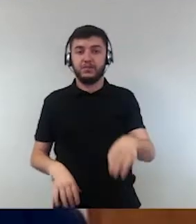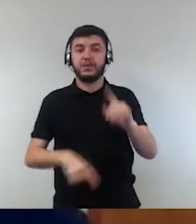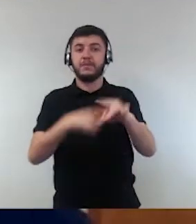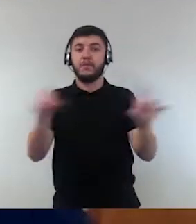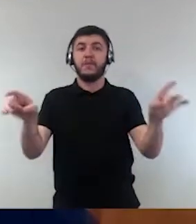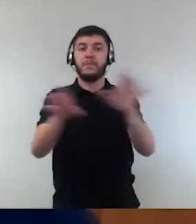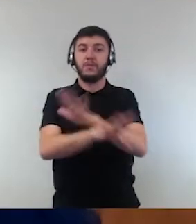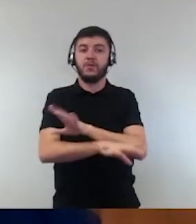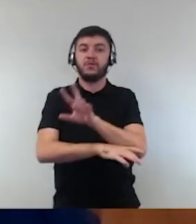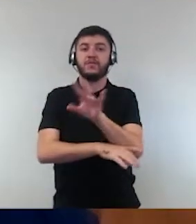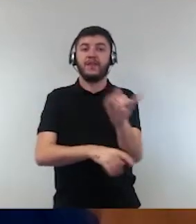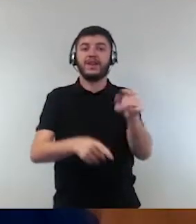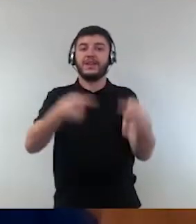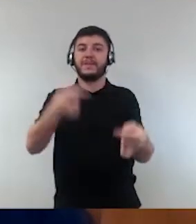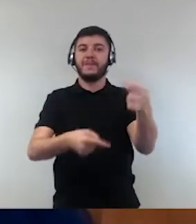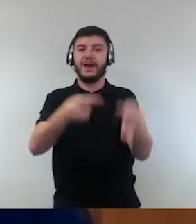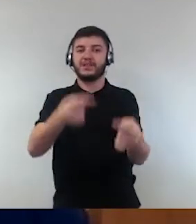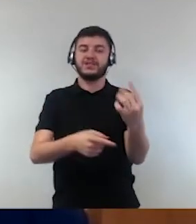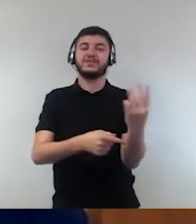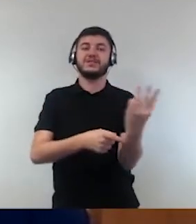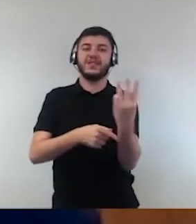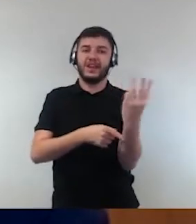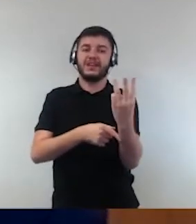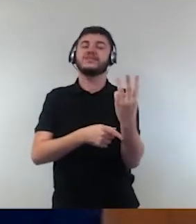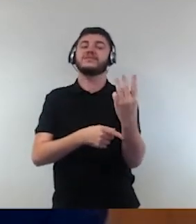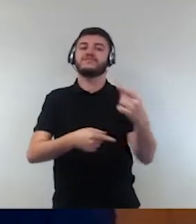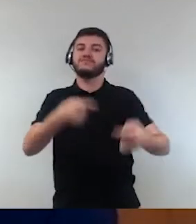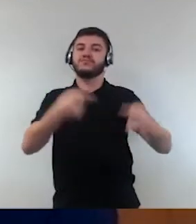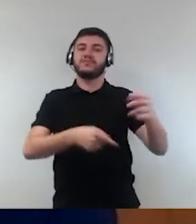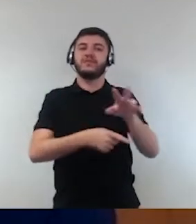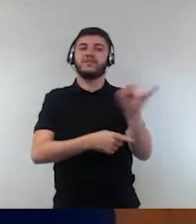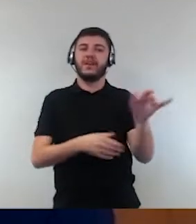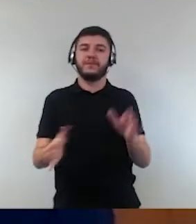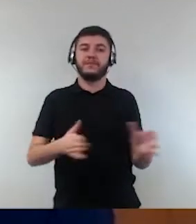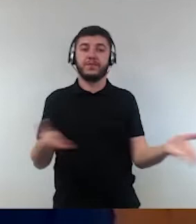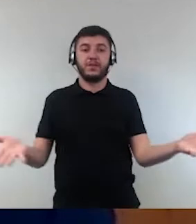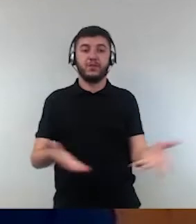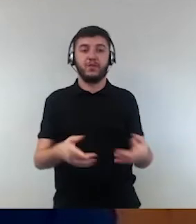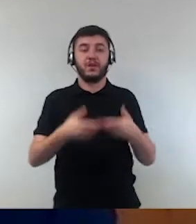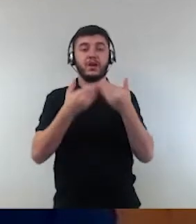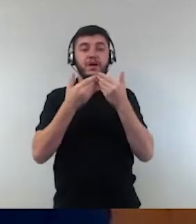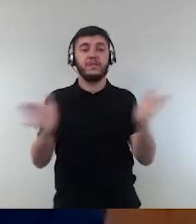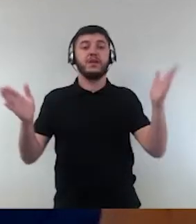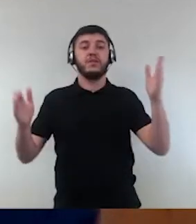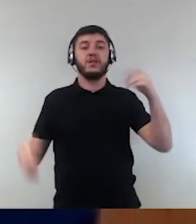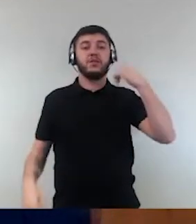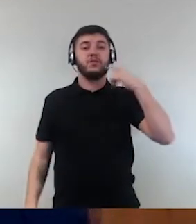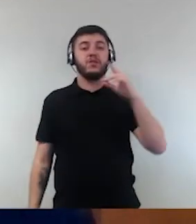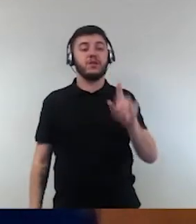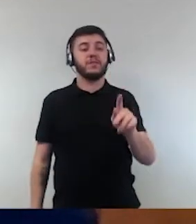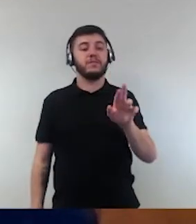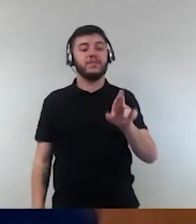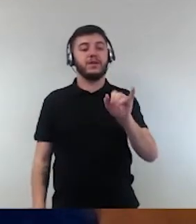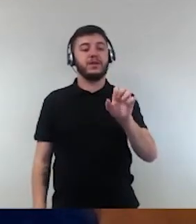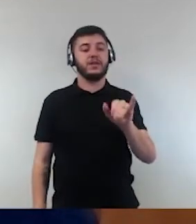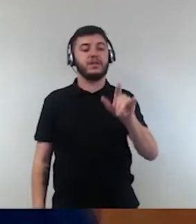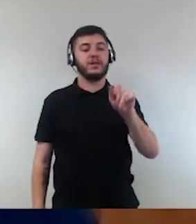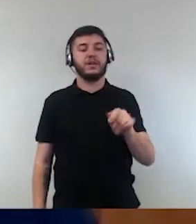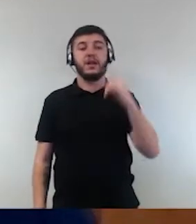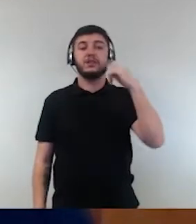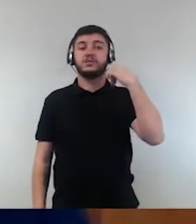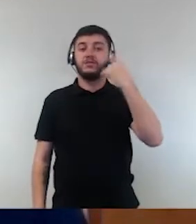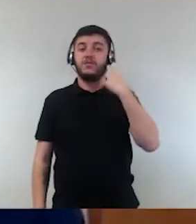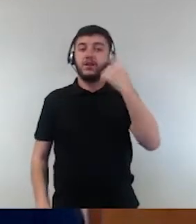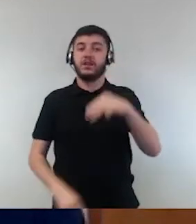vamos fazer aqui um pequeno debate entre os 3. Nós vamos começar com a doutora Priscila Maciel. A doutora Priscila Maciel é